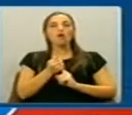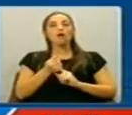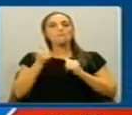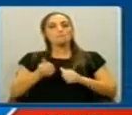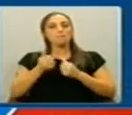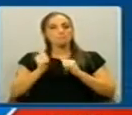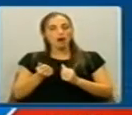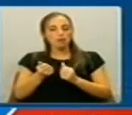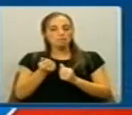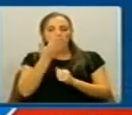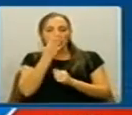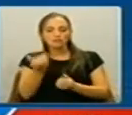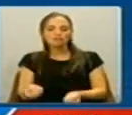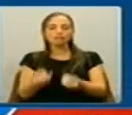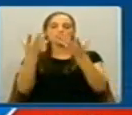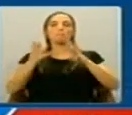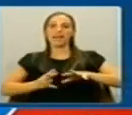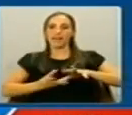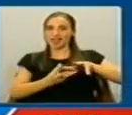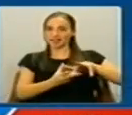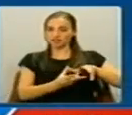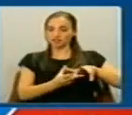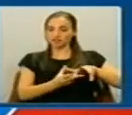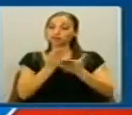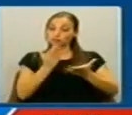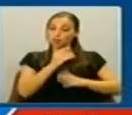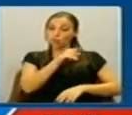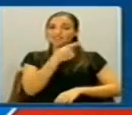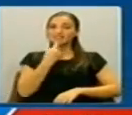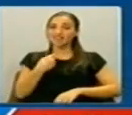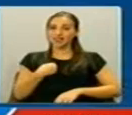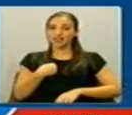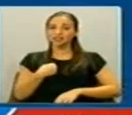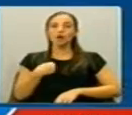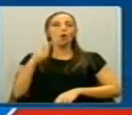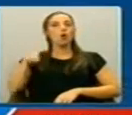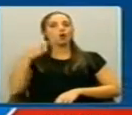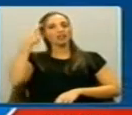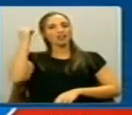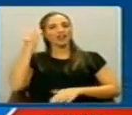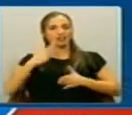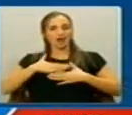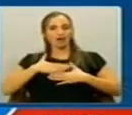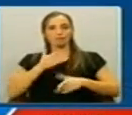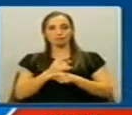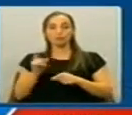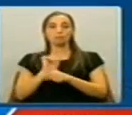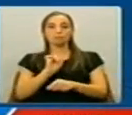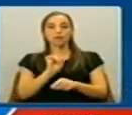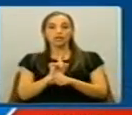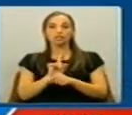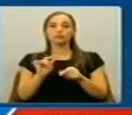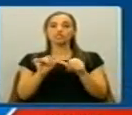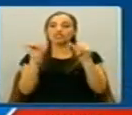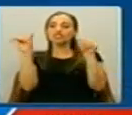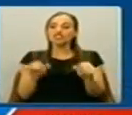o aparecimento de planetas. O que nos diz este estudo abre-nos toda uma outra perspectiva. Diz-nos que, mesmo em sistemas múltiplos